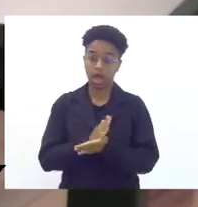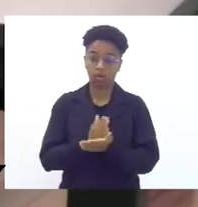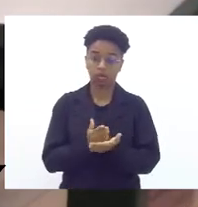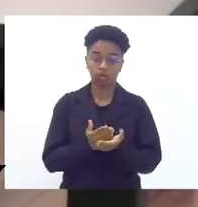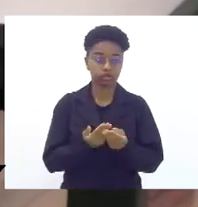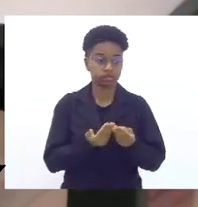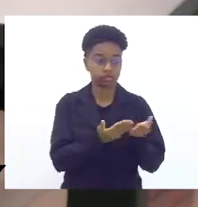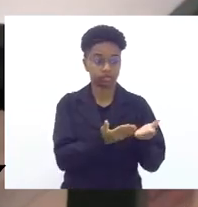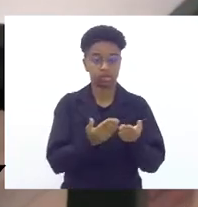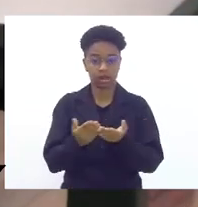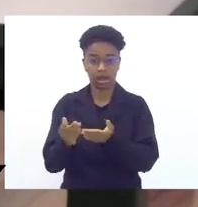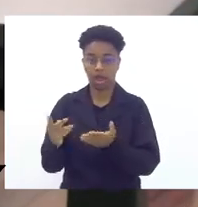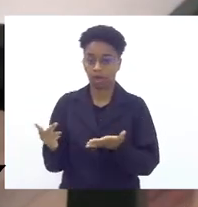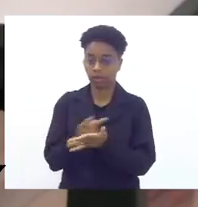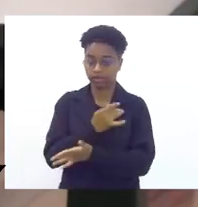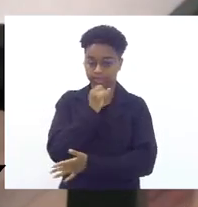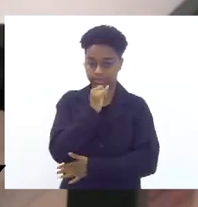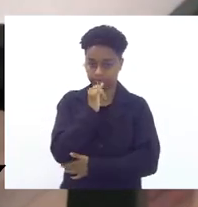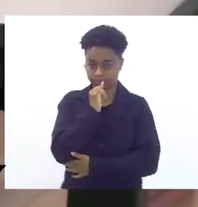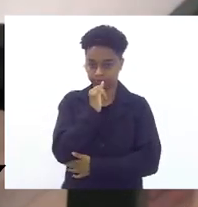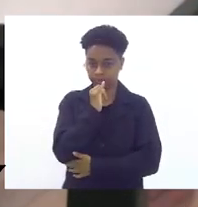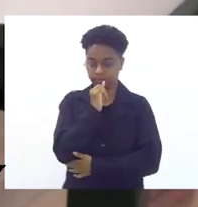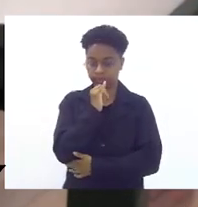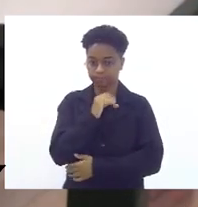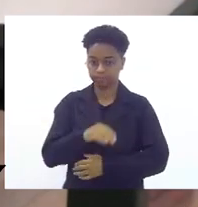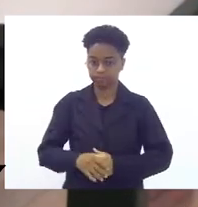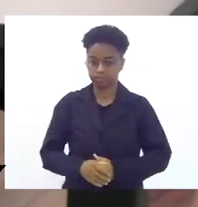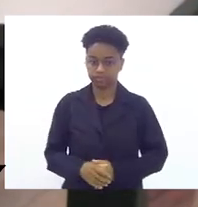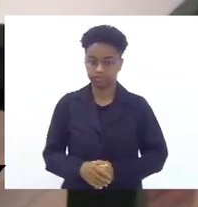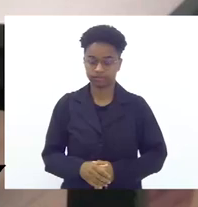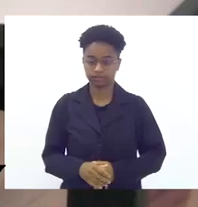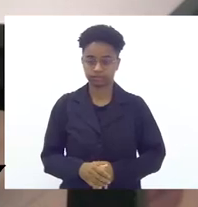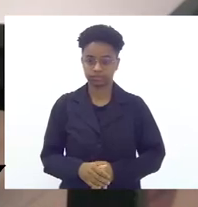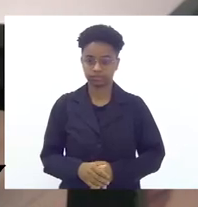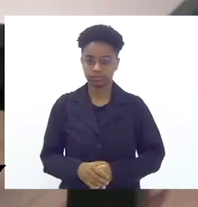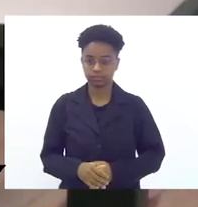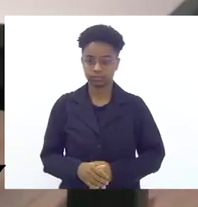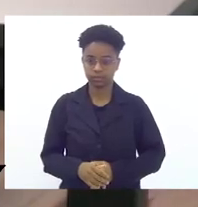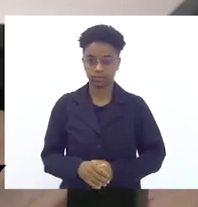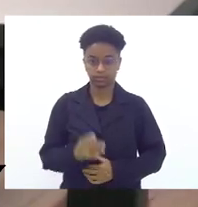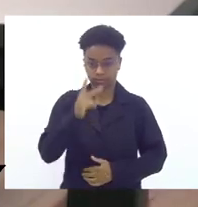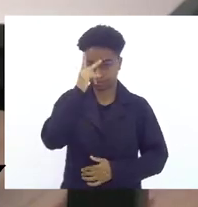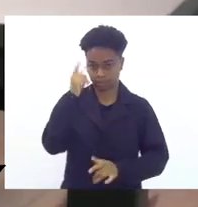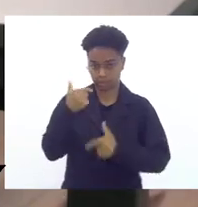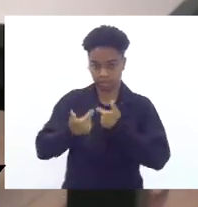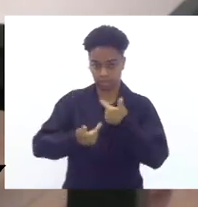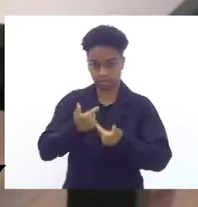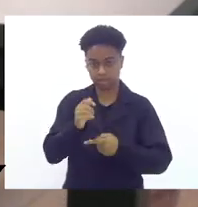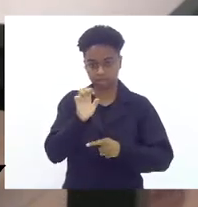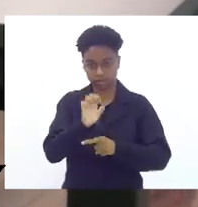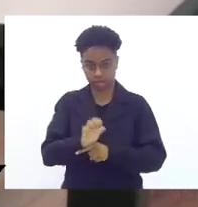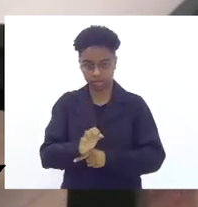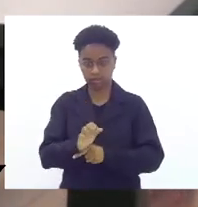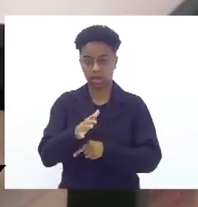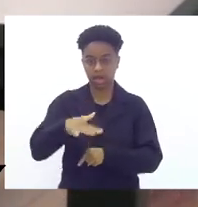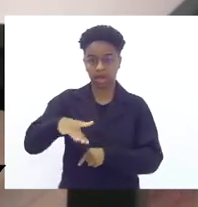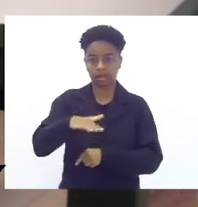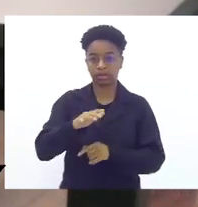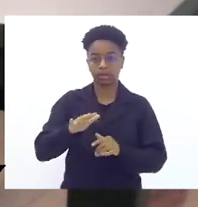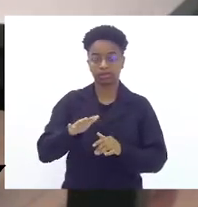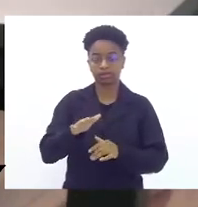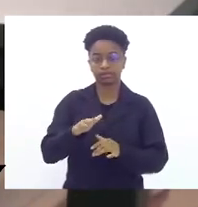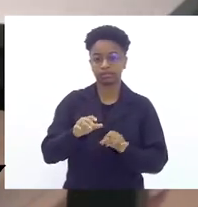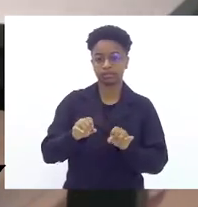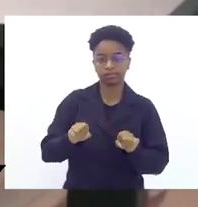sejam feitos por exemplo os Agentes do estado que agem com violação ou